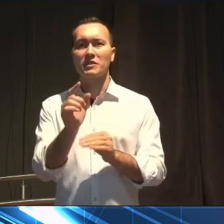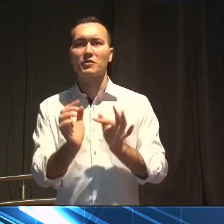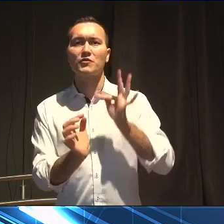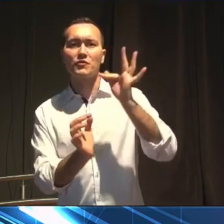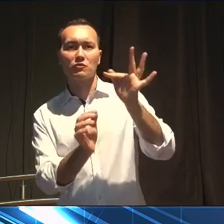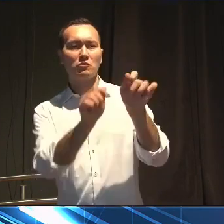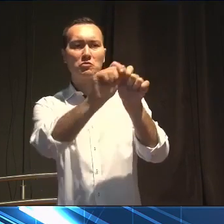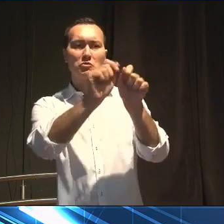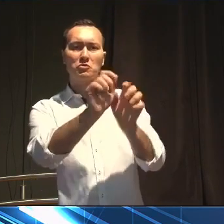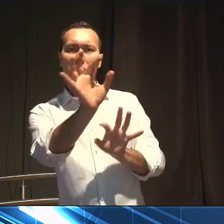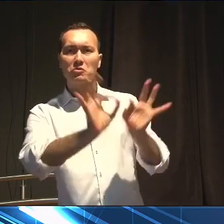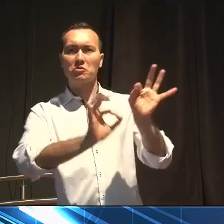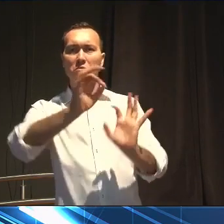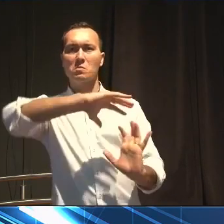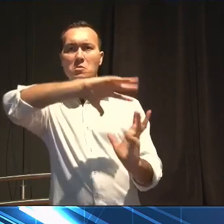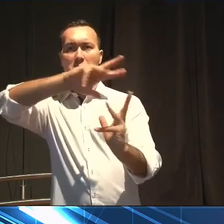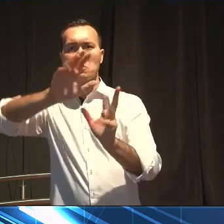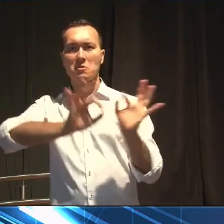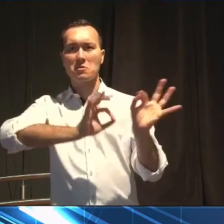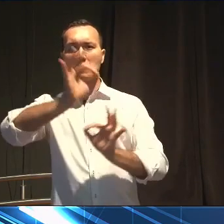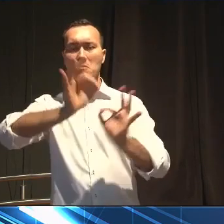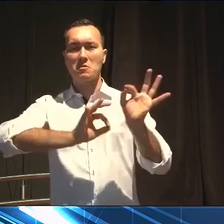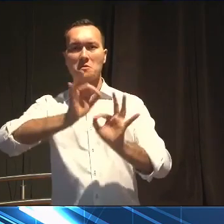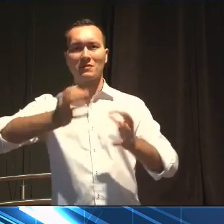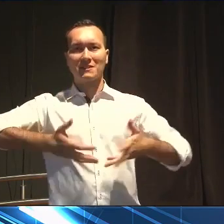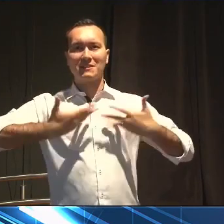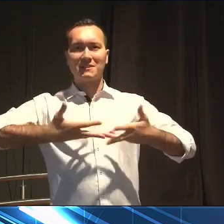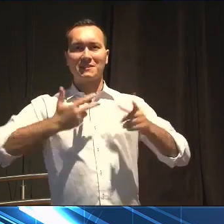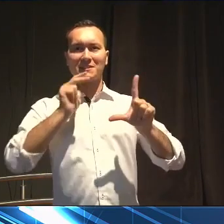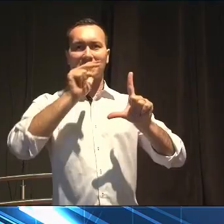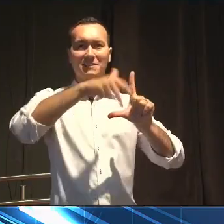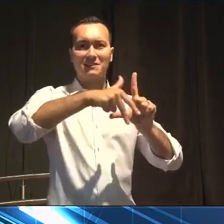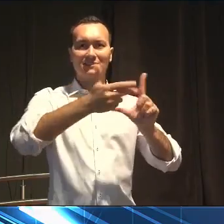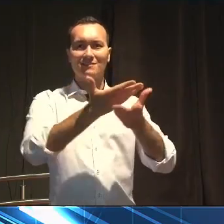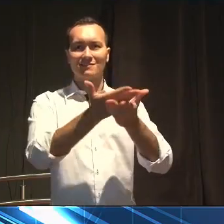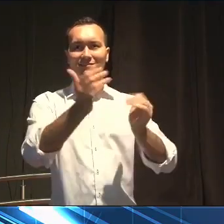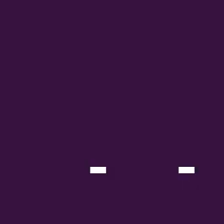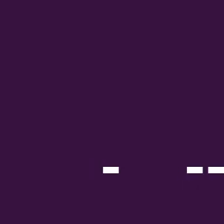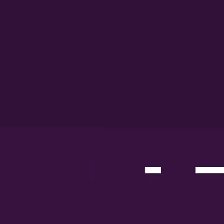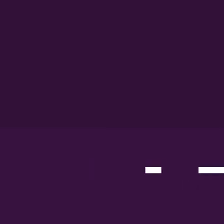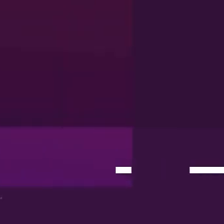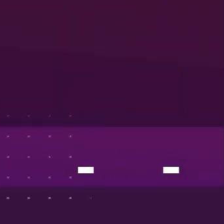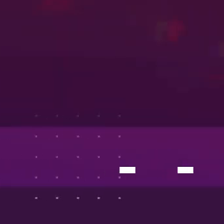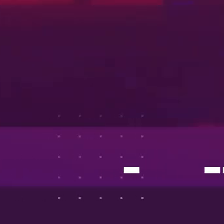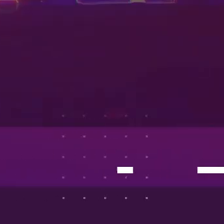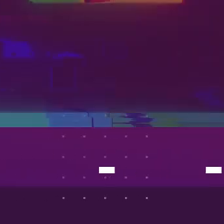que vão construir essa história inteira para a gente se divertir junto nos metaversos industriais aí no futuro.